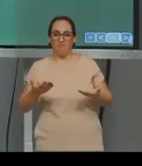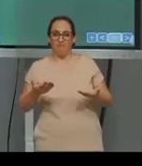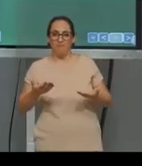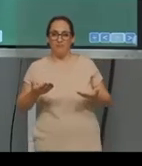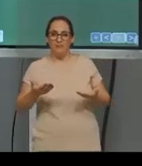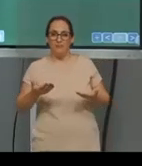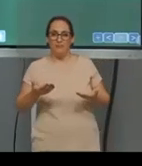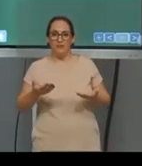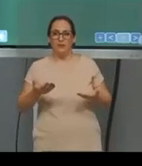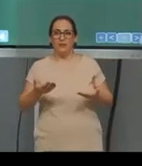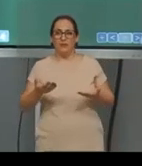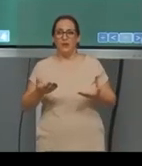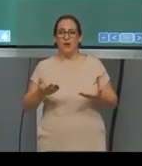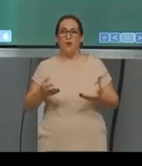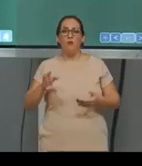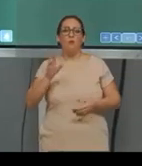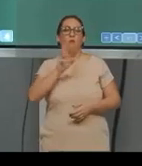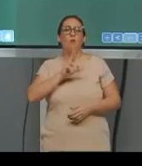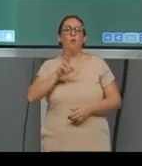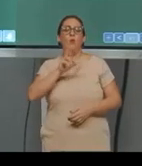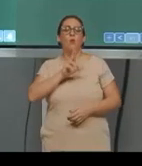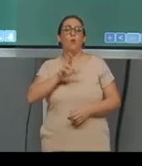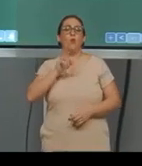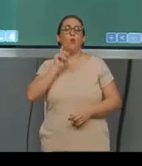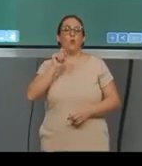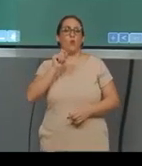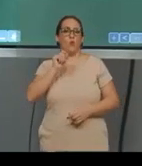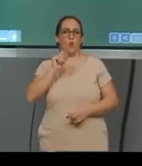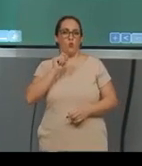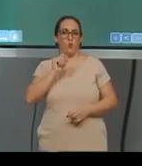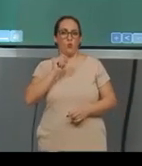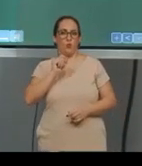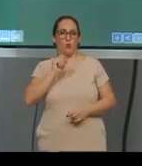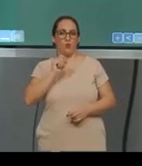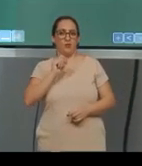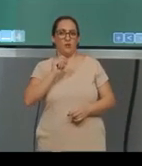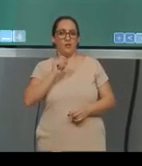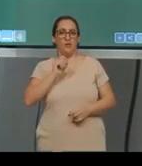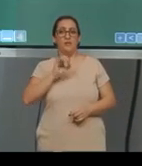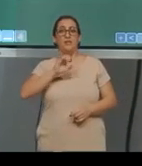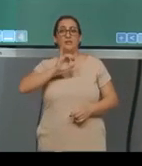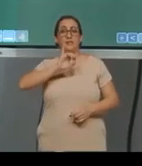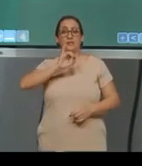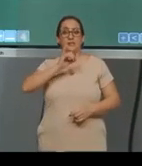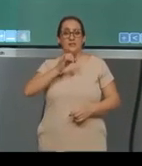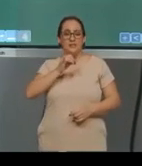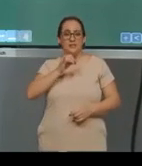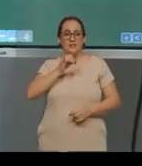só, vamos usar aquilo que eu falei agora mesmo.